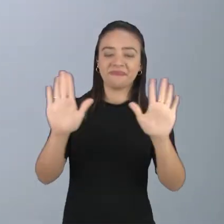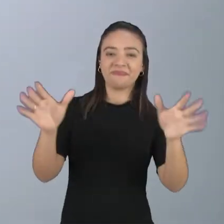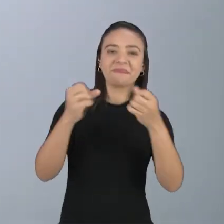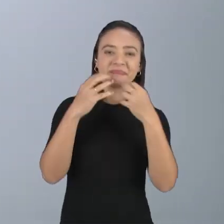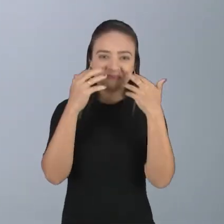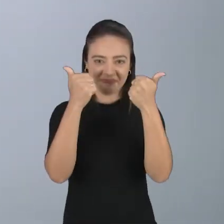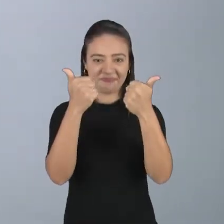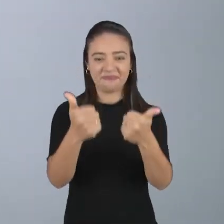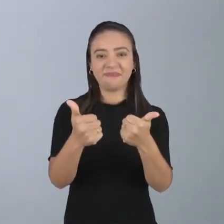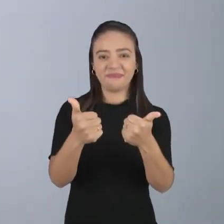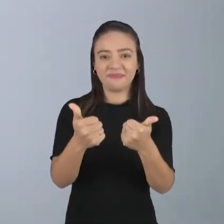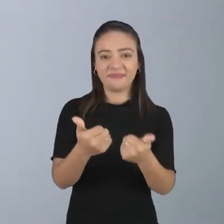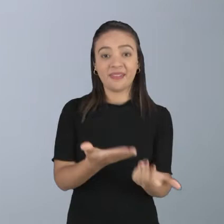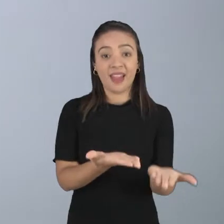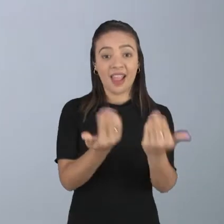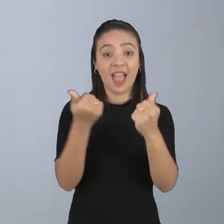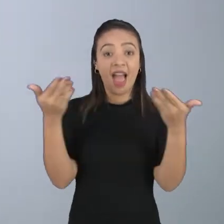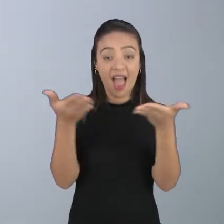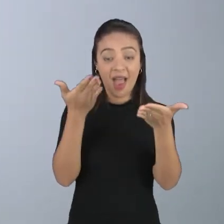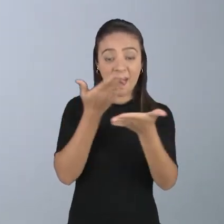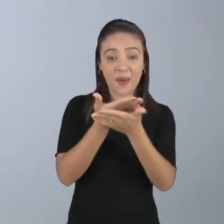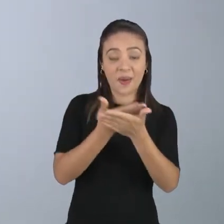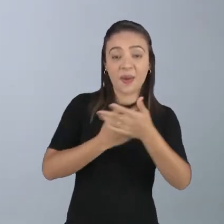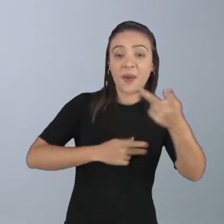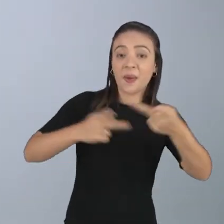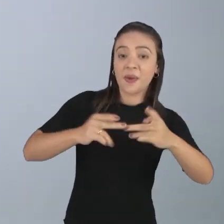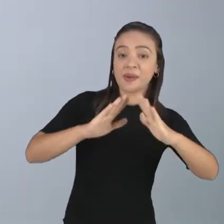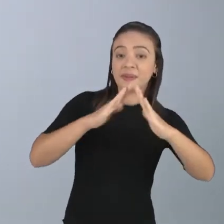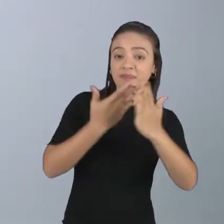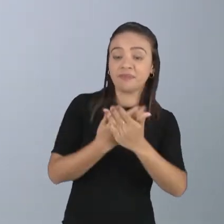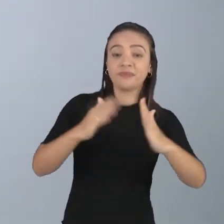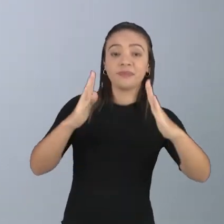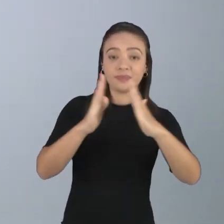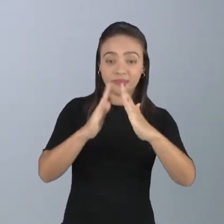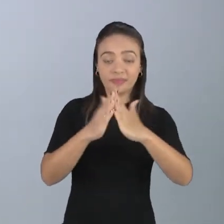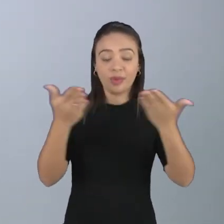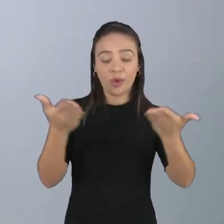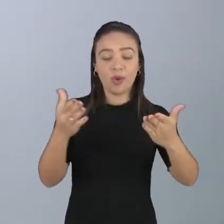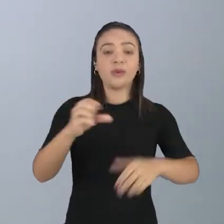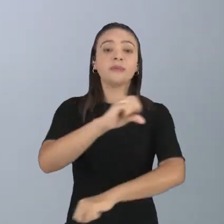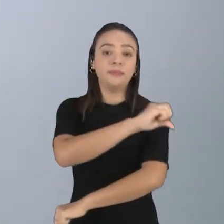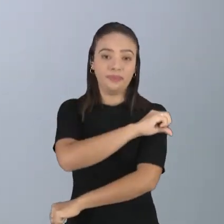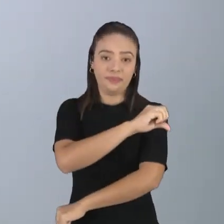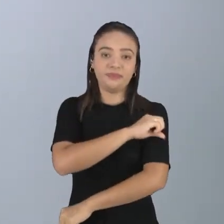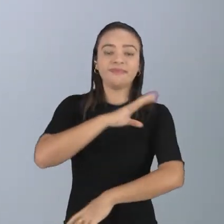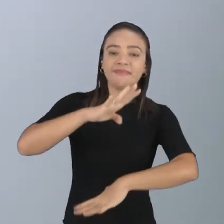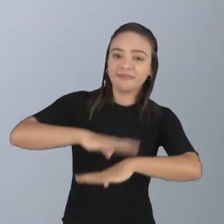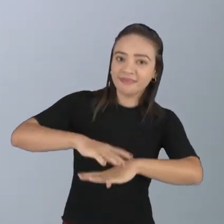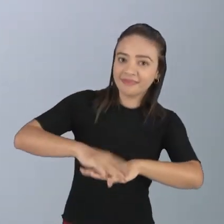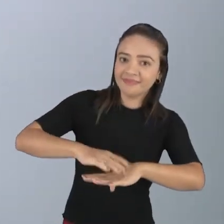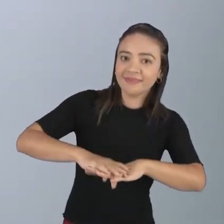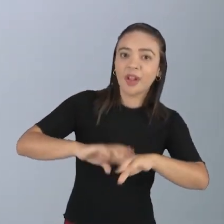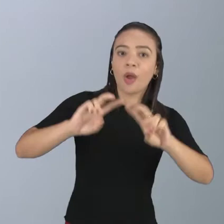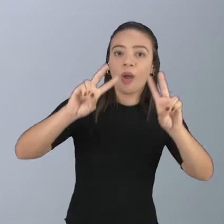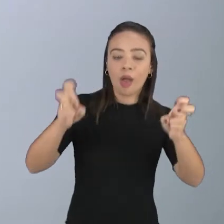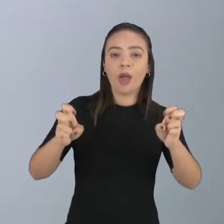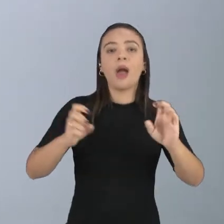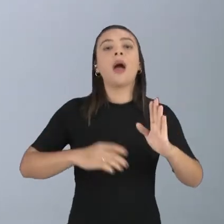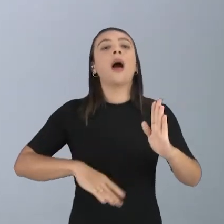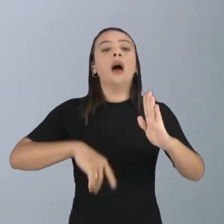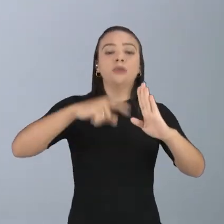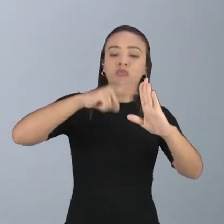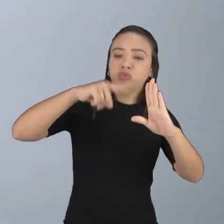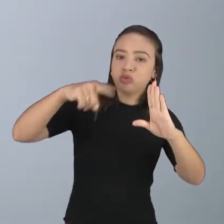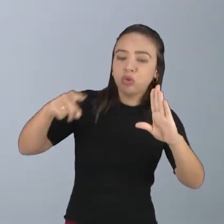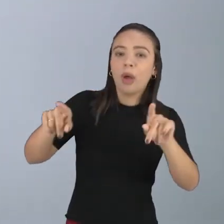Olá, tudo bem com você? Vamos hoje para mais uma aula do projeto Escola em Casa. Hoje nossa aula para o 9º ano de matemática, conteúdo sobre gráficos de